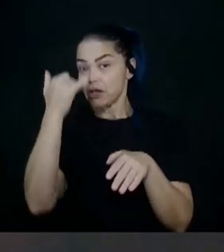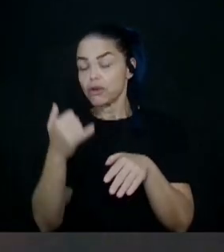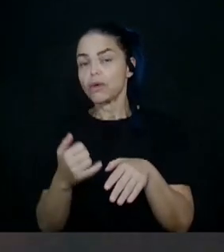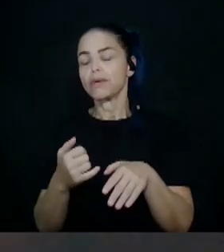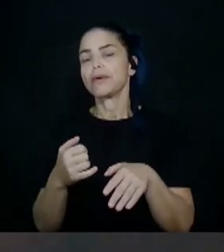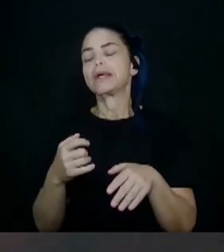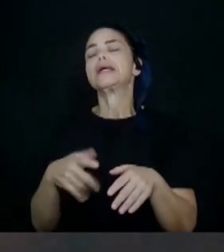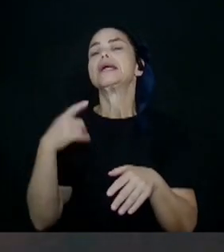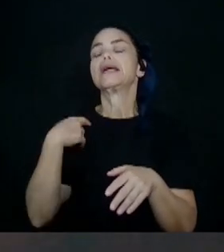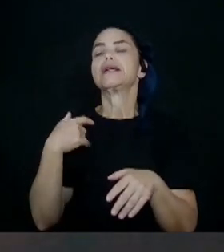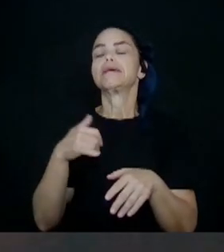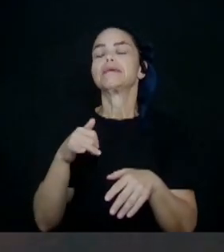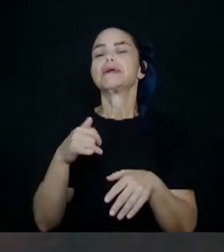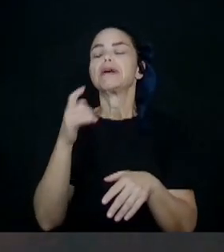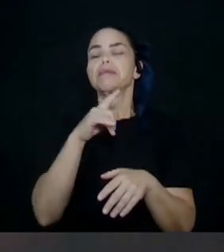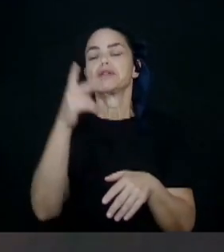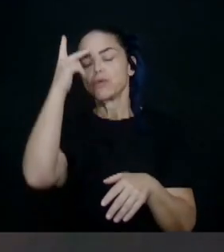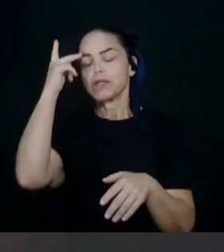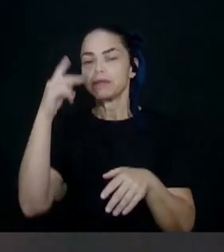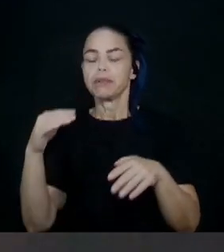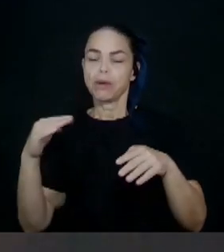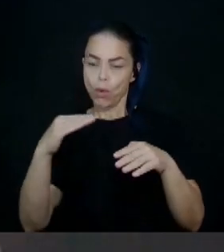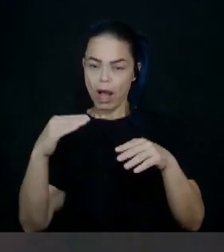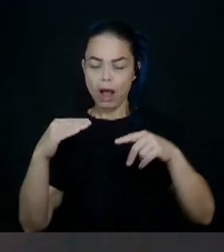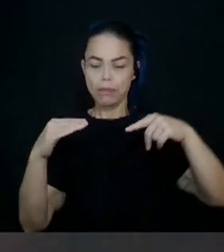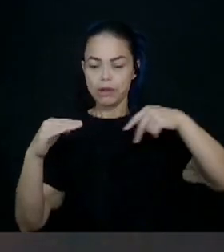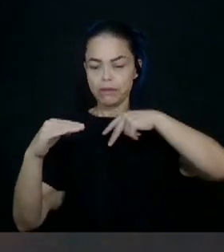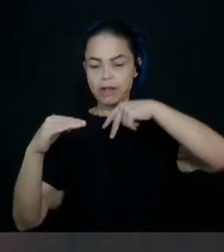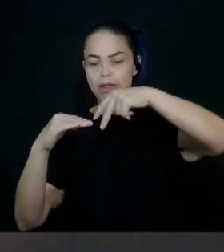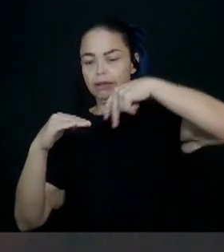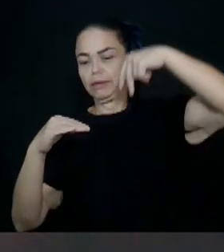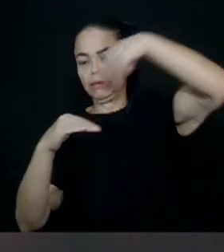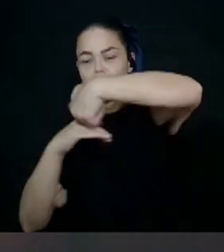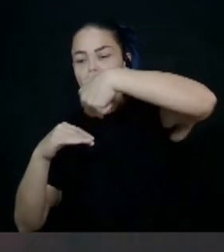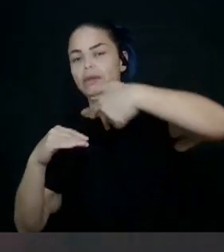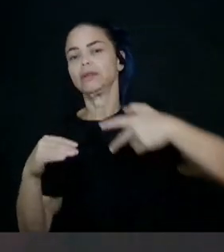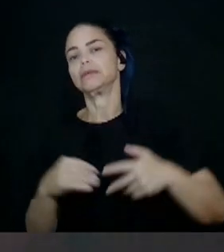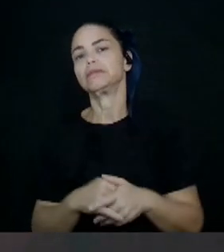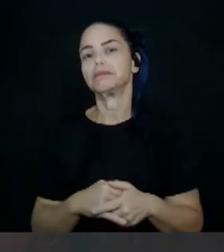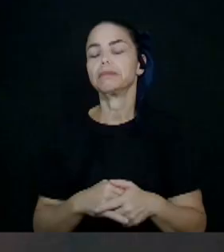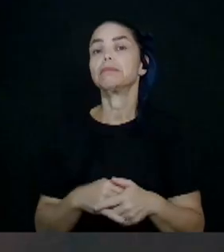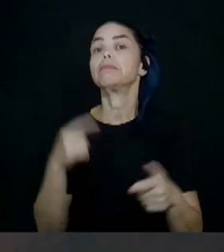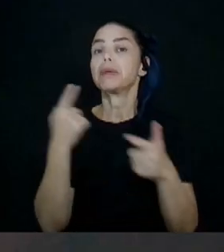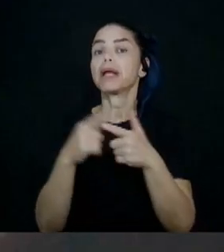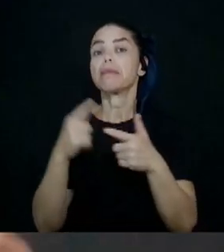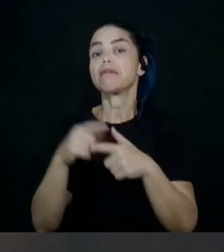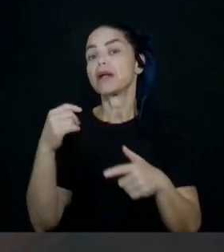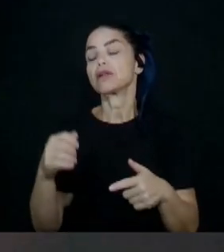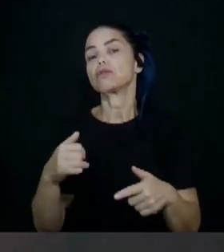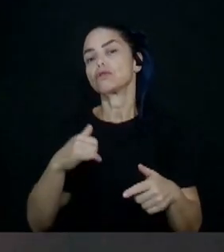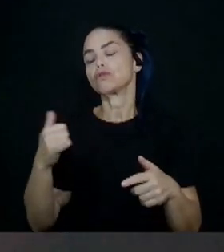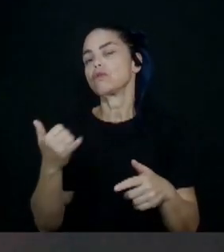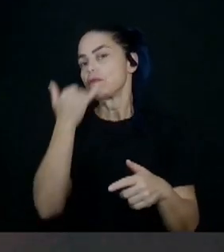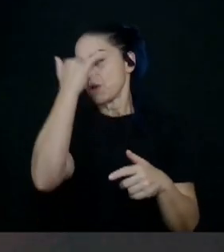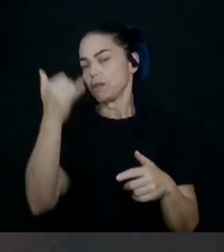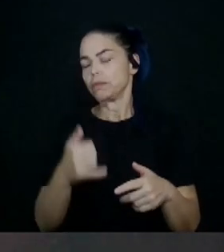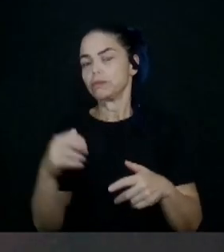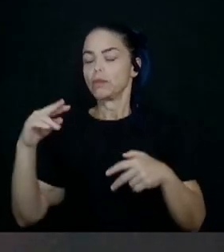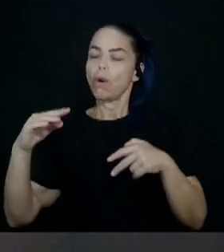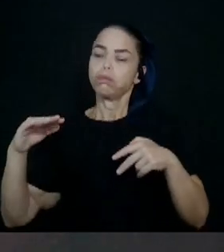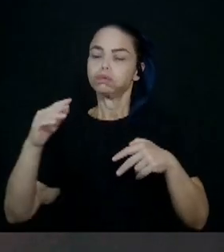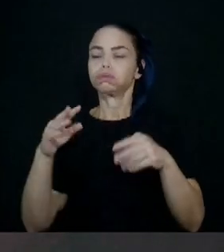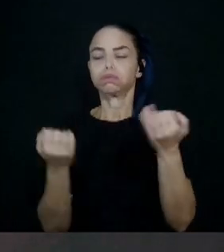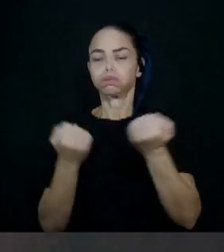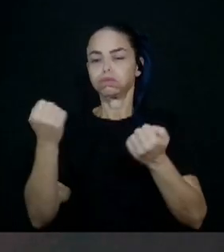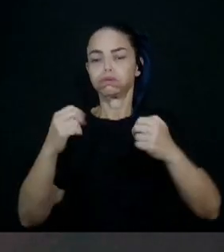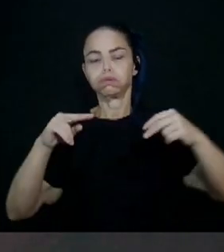tudo pode acontecer. Do nada, algo pode estar saltando na frente do seu carro, do seu veículo.